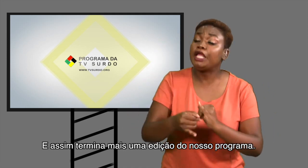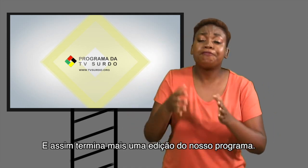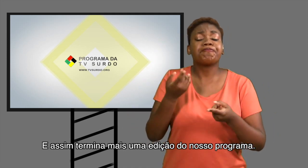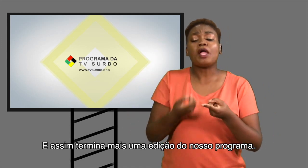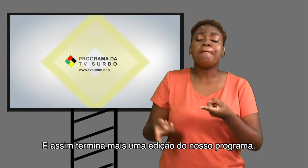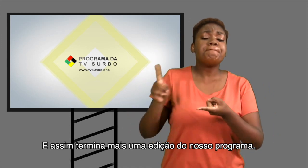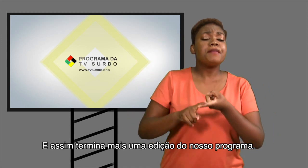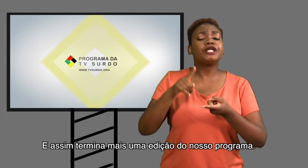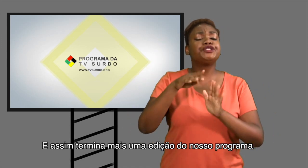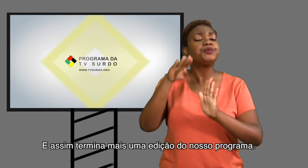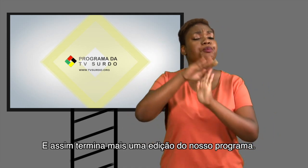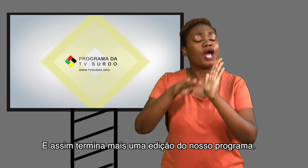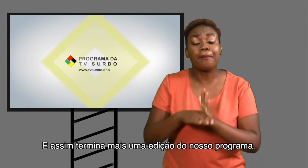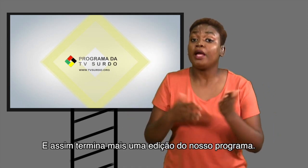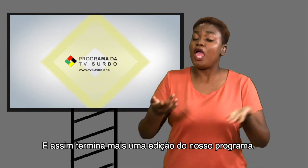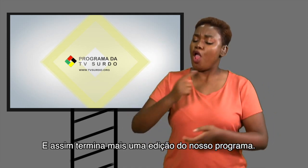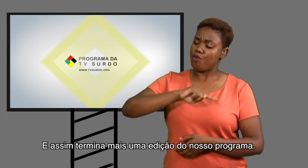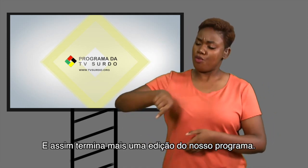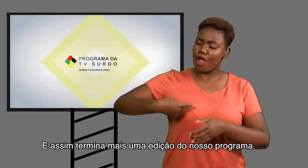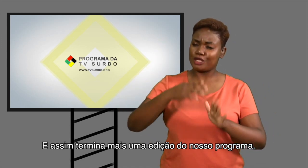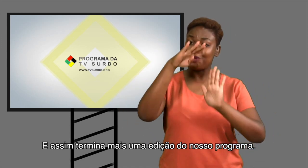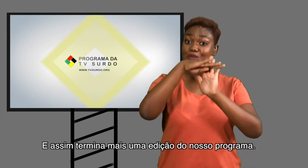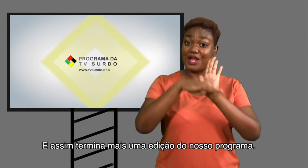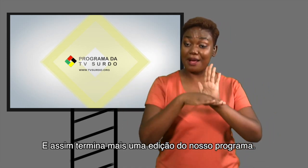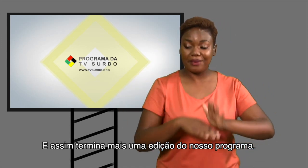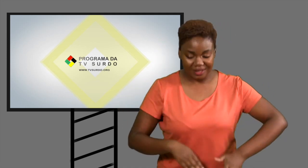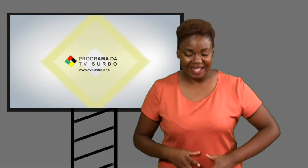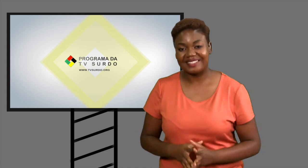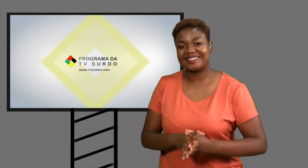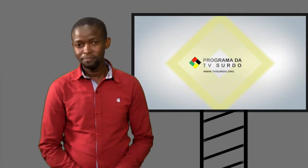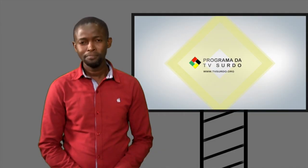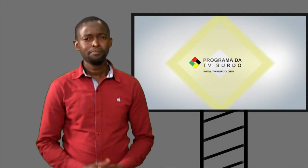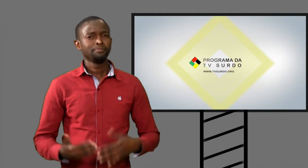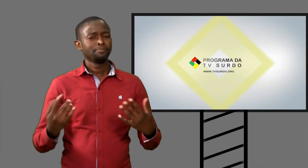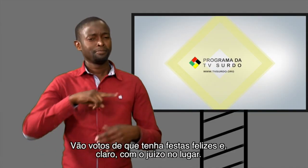E assim termina mais uma edição do nosso programa.